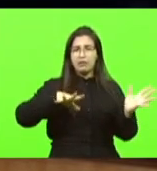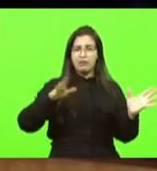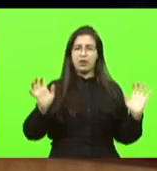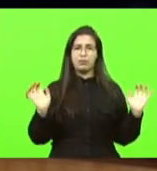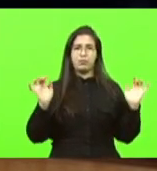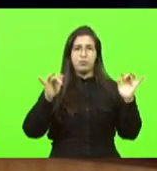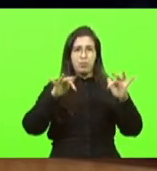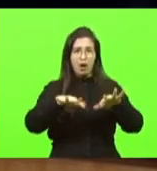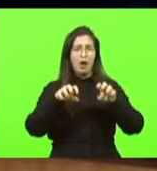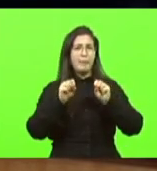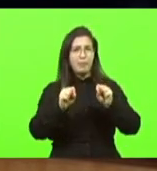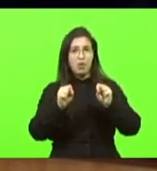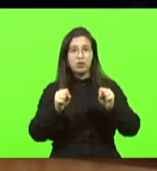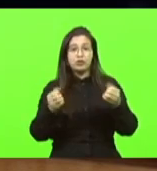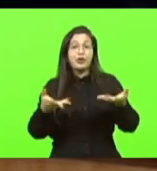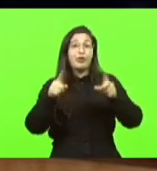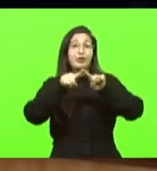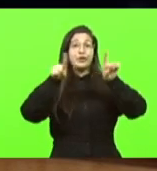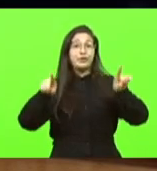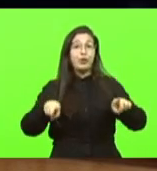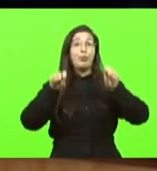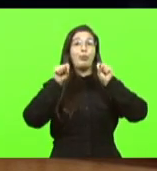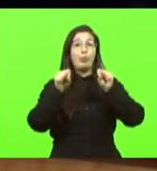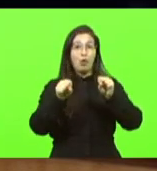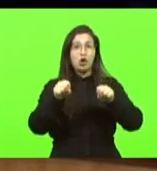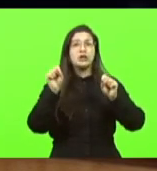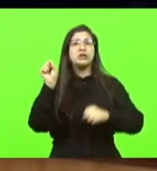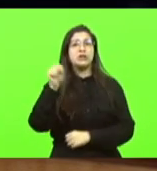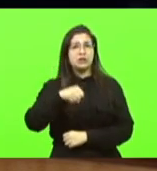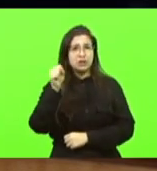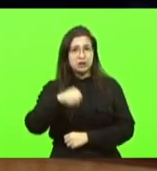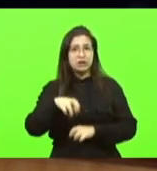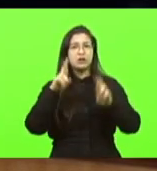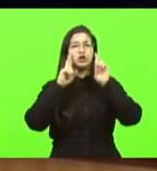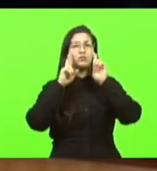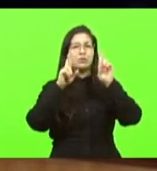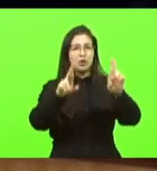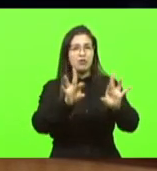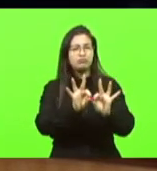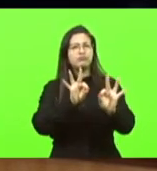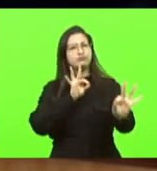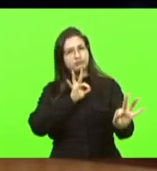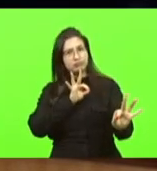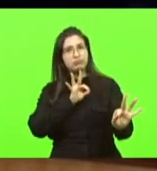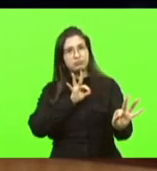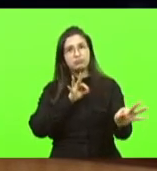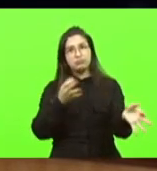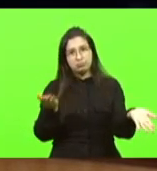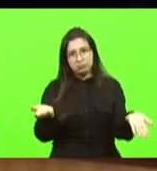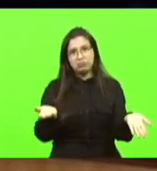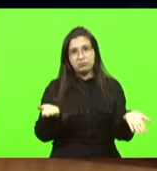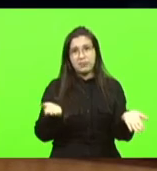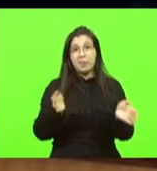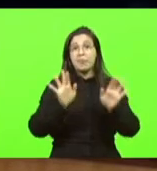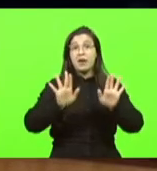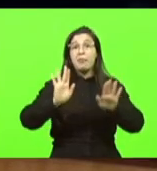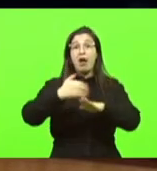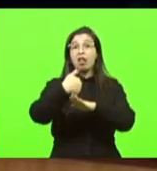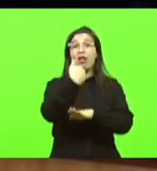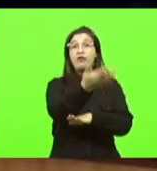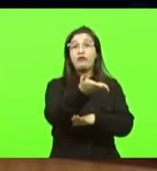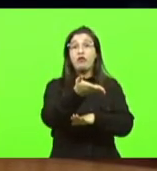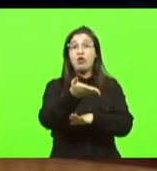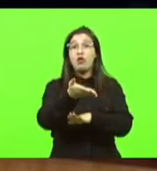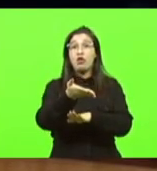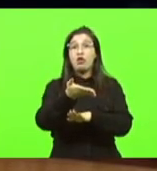e agora que o servidor teria o direito sim respeitando as medidas de distanciamento mas lá fora tá